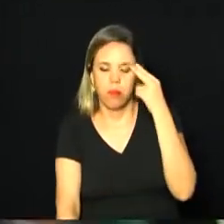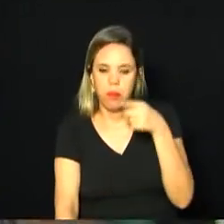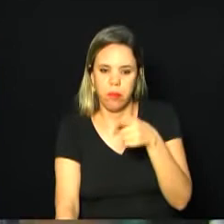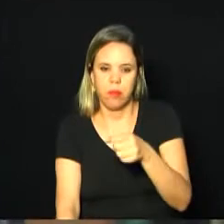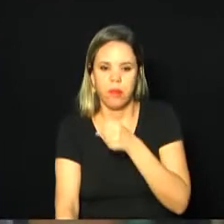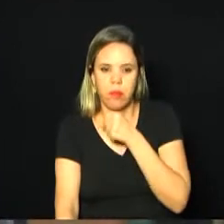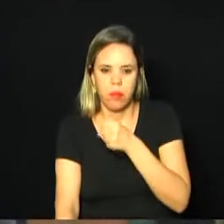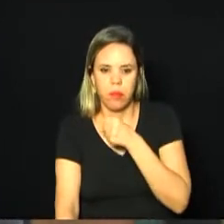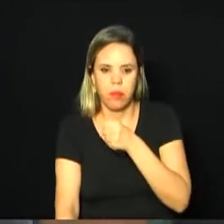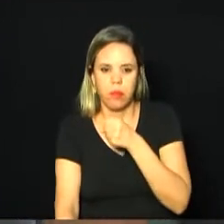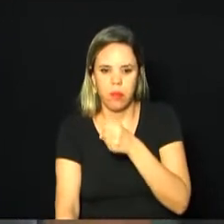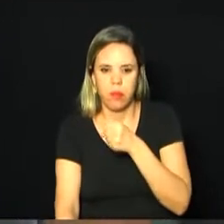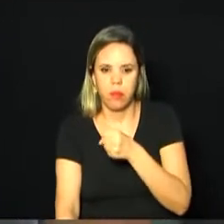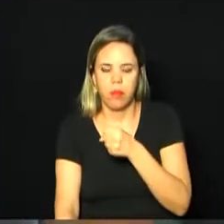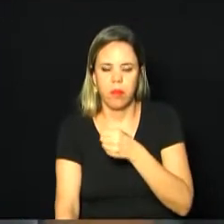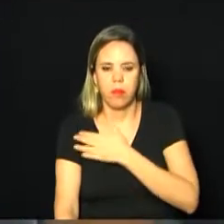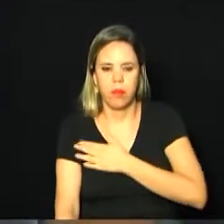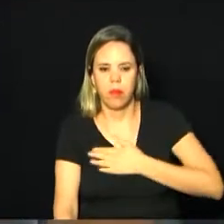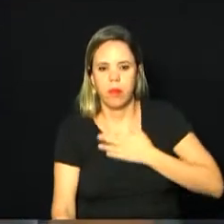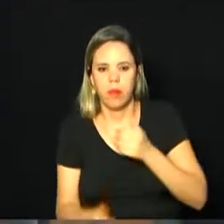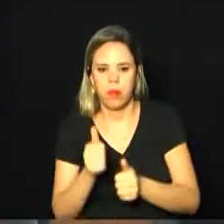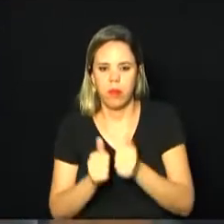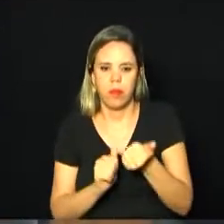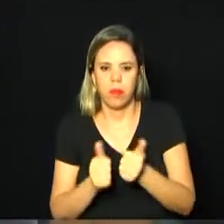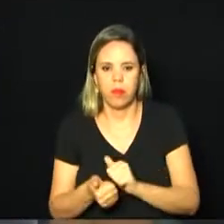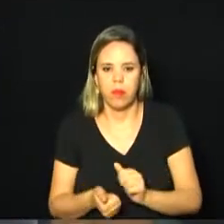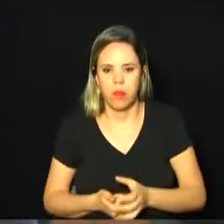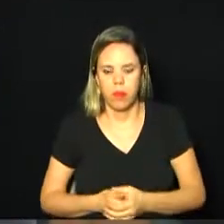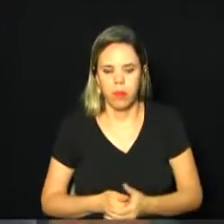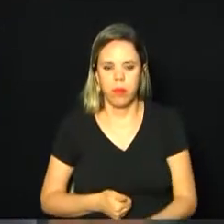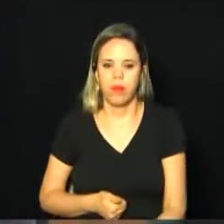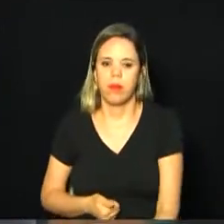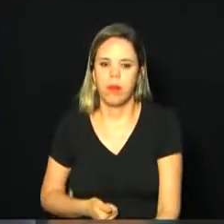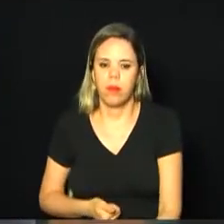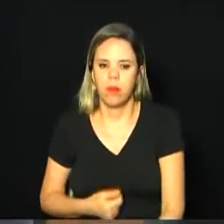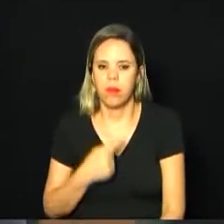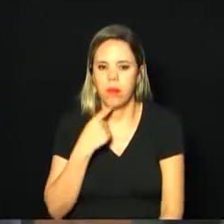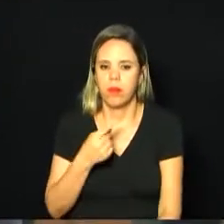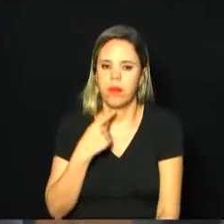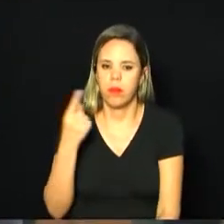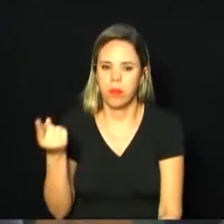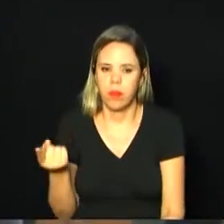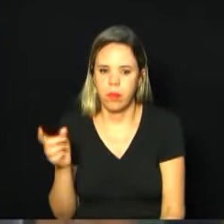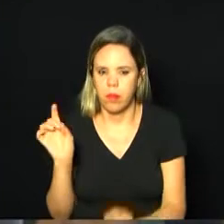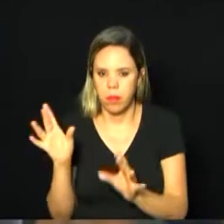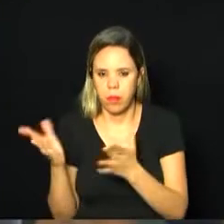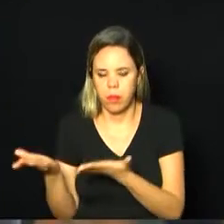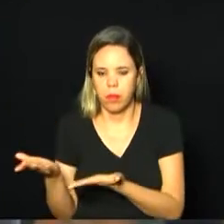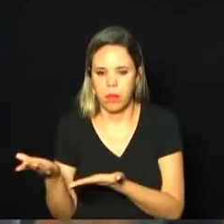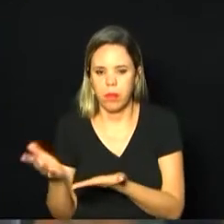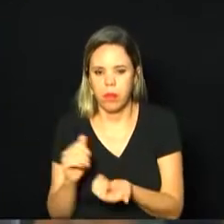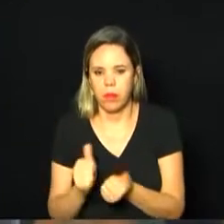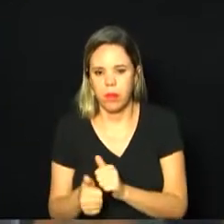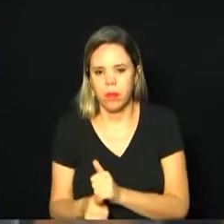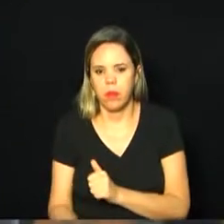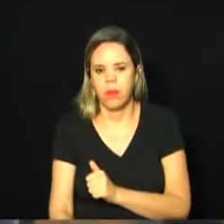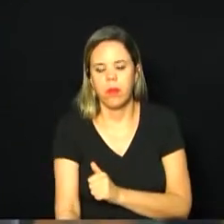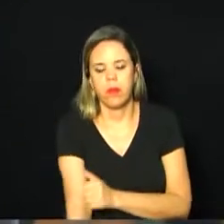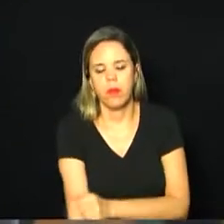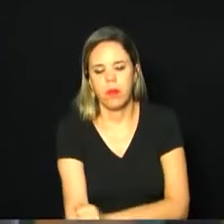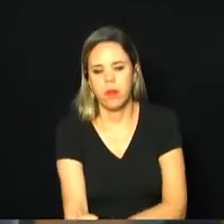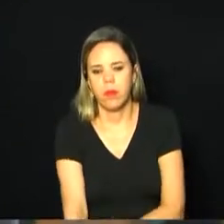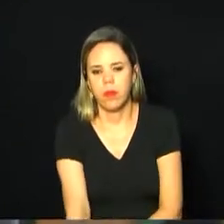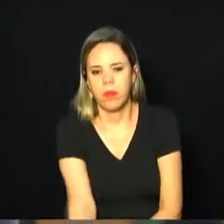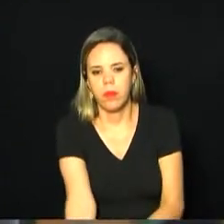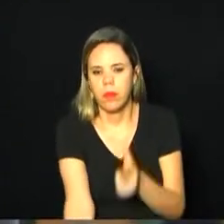a ser futebolístico é apaixonado por esportes está com uma dúvida específica em esportes né Gabriel vamos lá